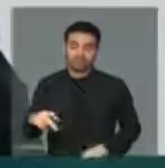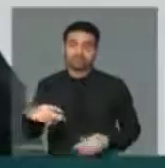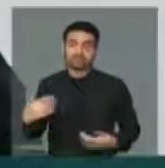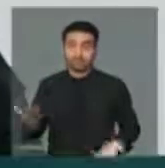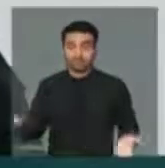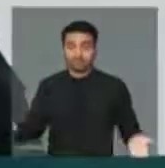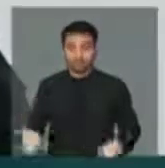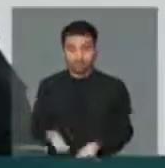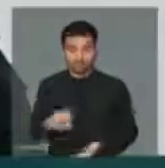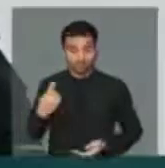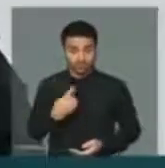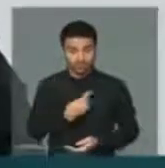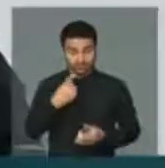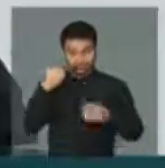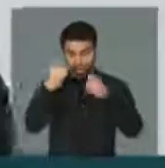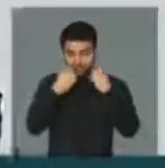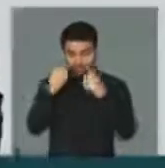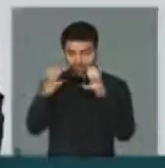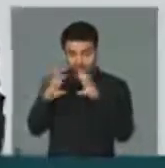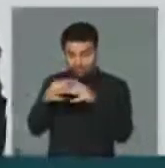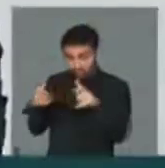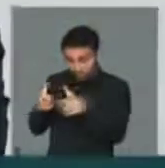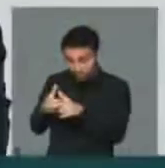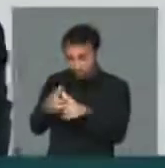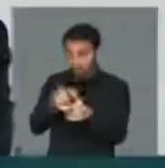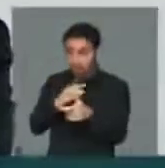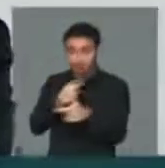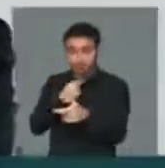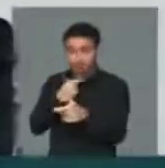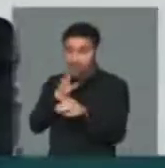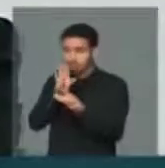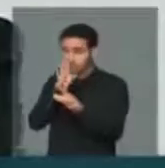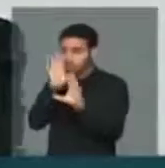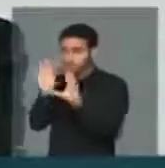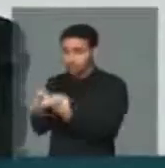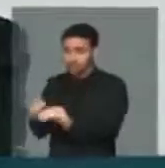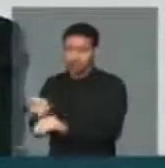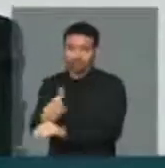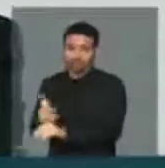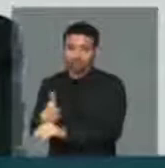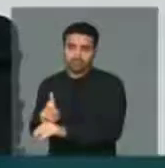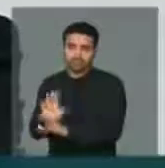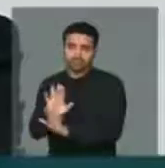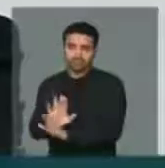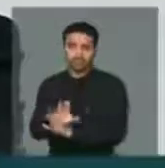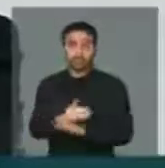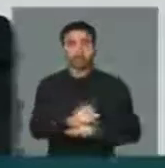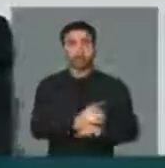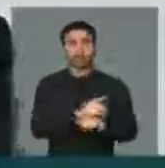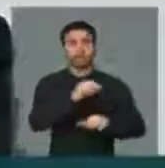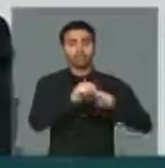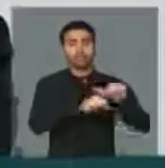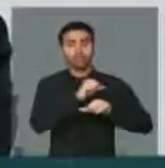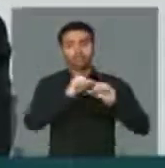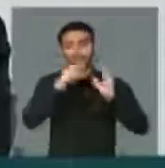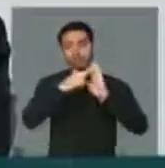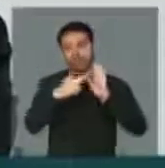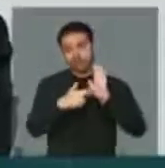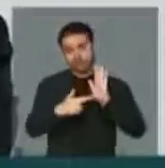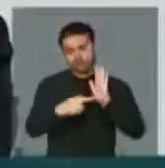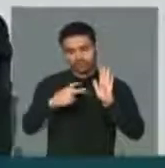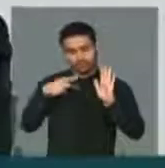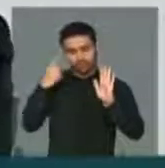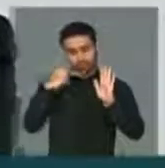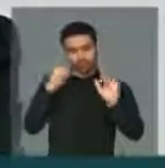não se cale as minorias e a voz do povo. Bom, pontos para a reforma política. Temos vários a apresentar.